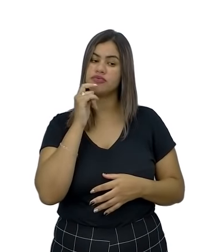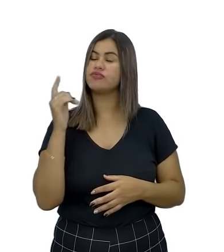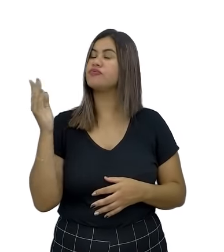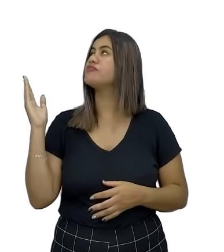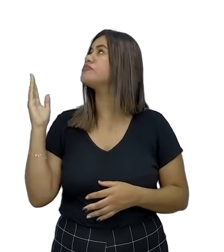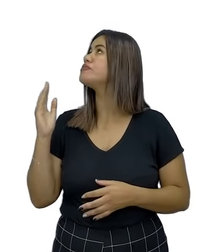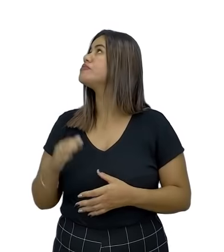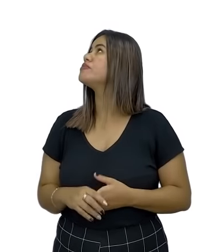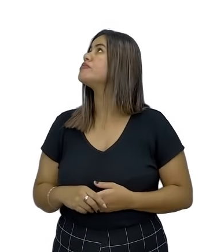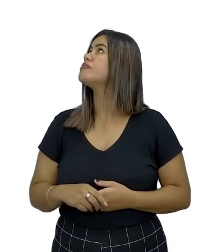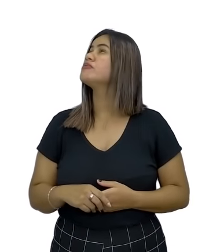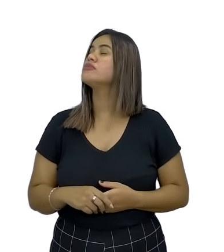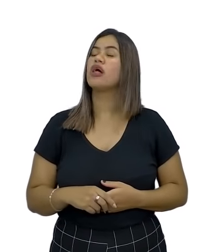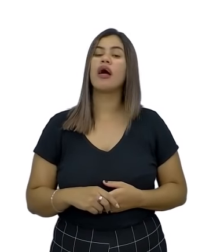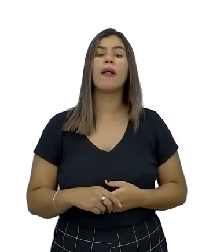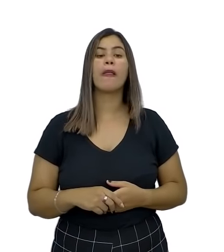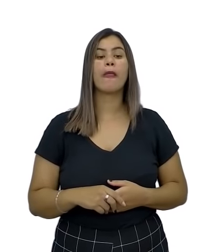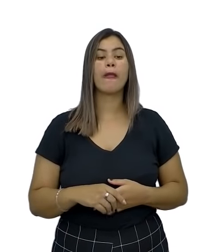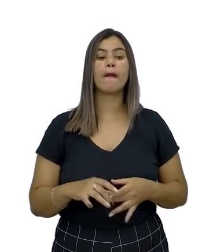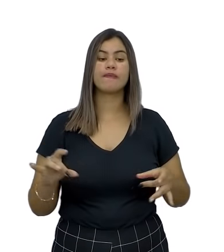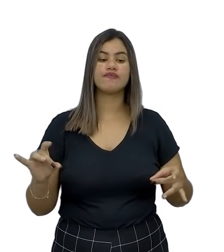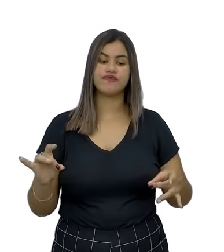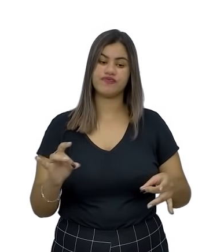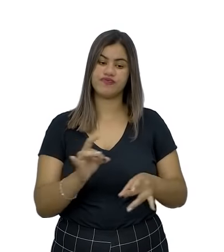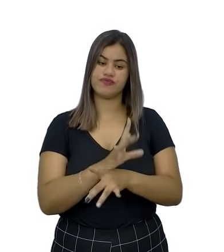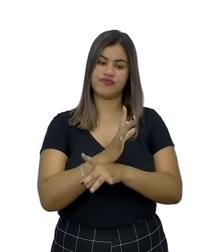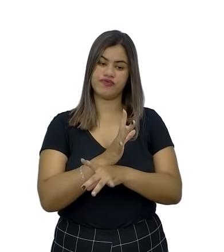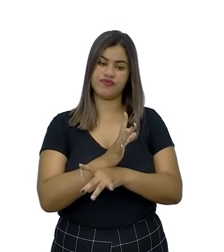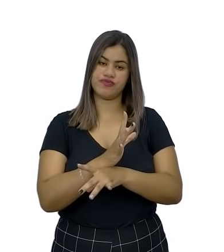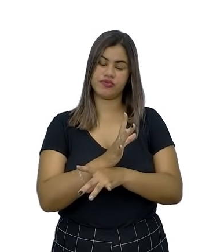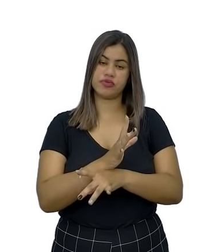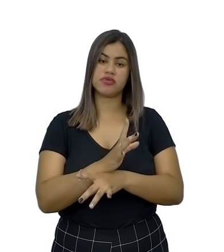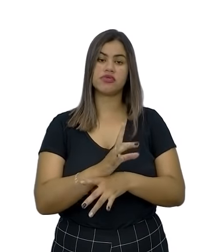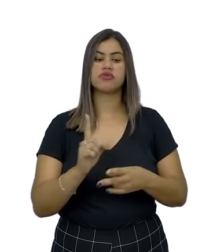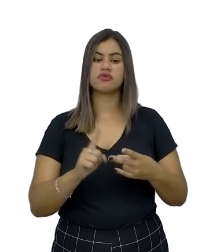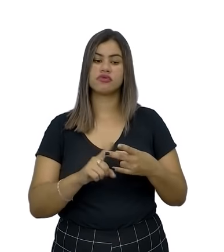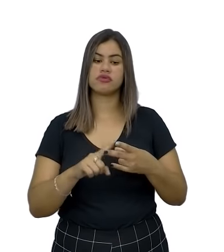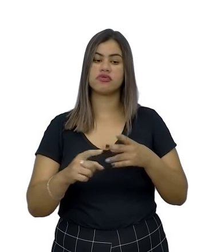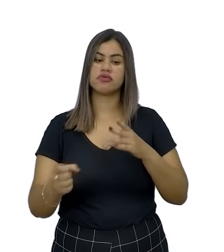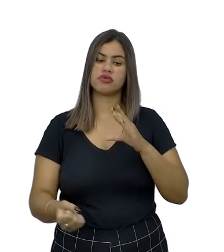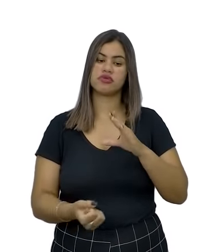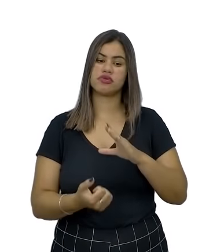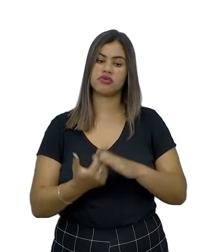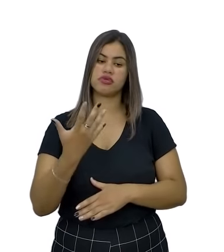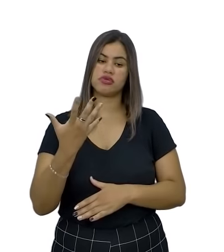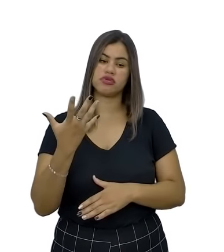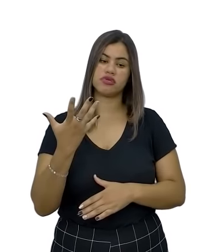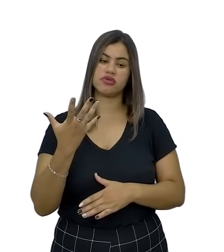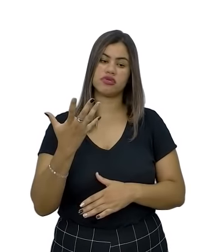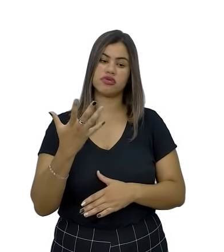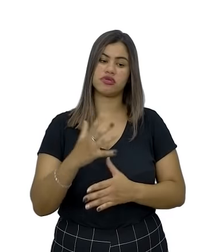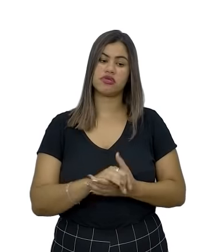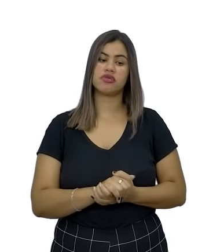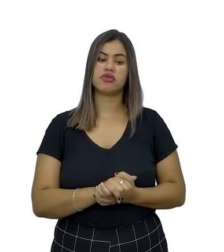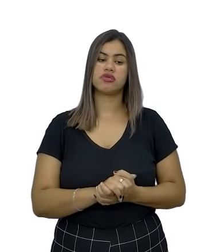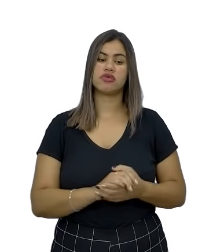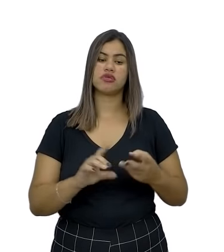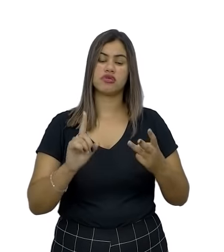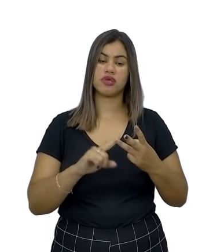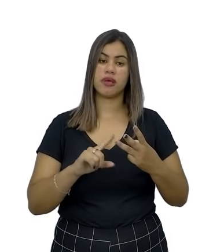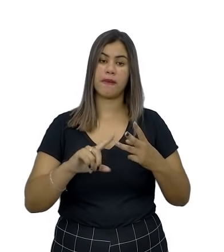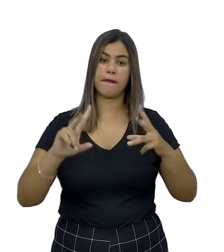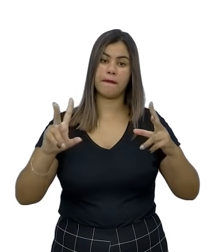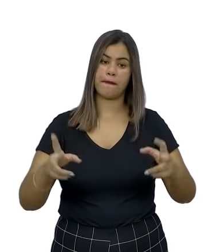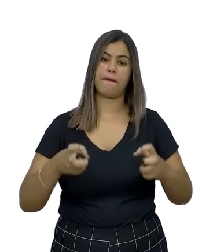o resolver, né? Resolver e que mais? Elaborar, e tem mais um verbo aqui, ó,